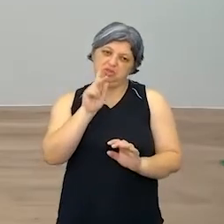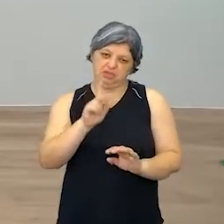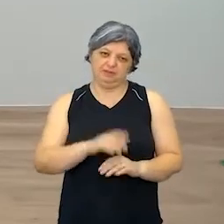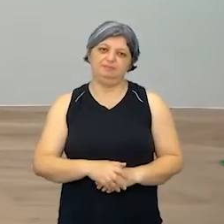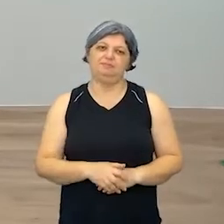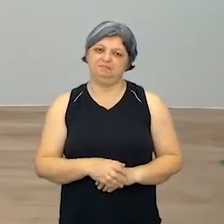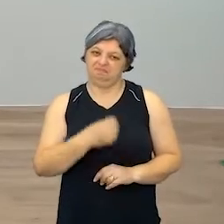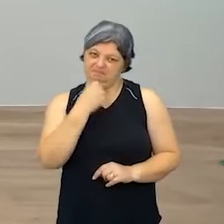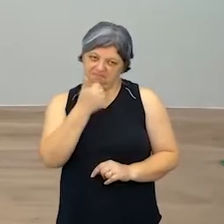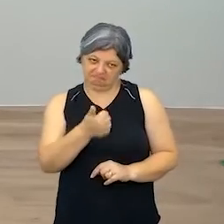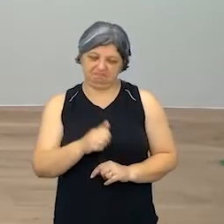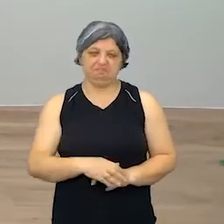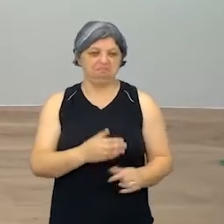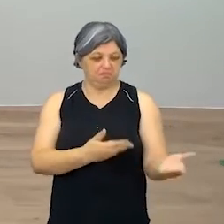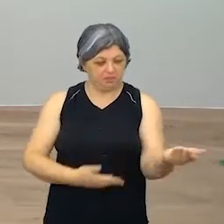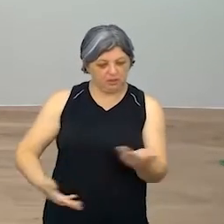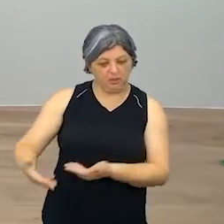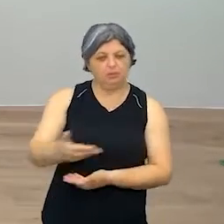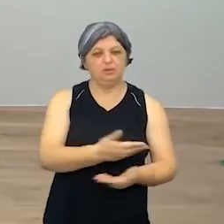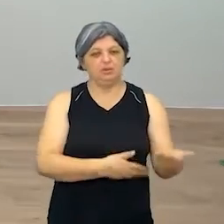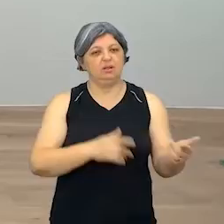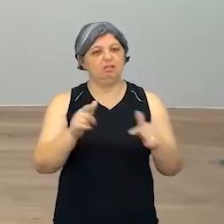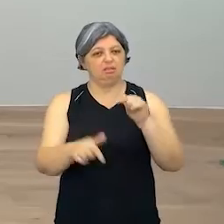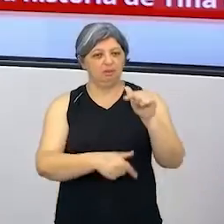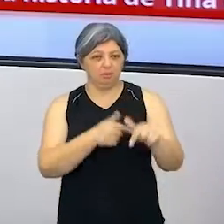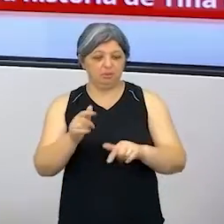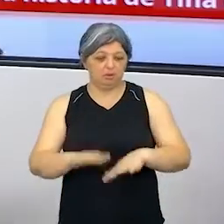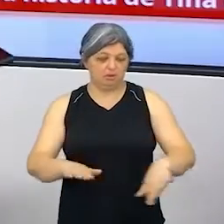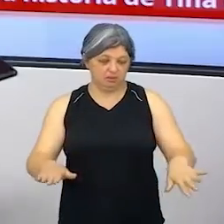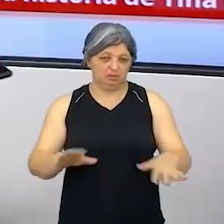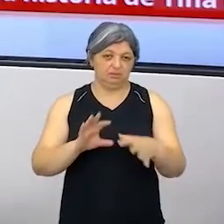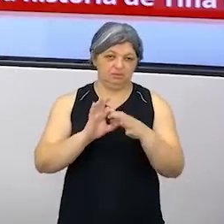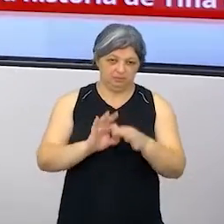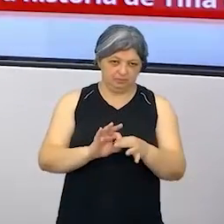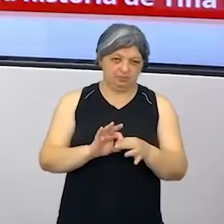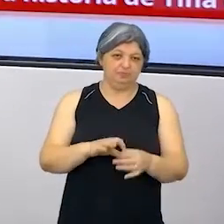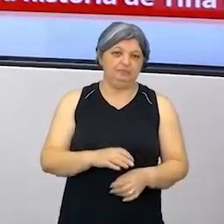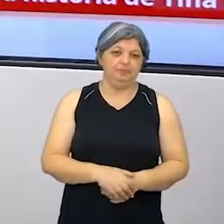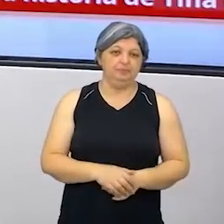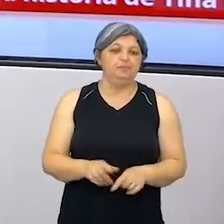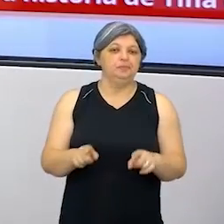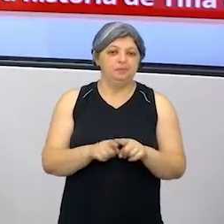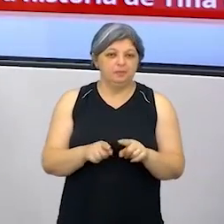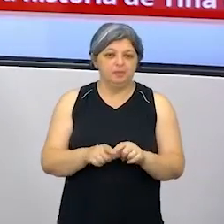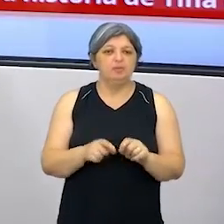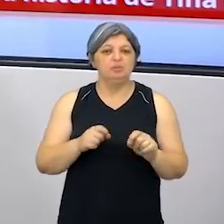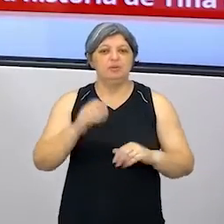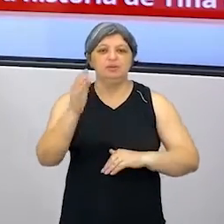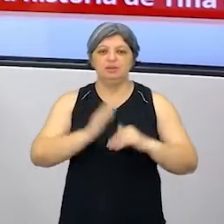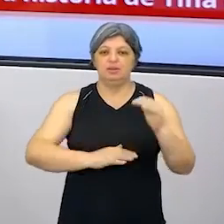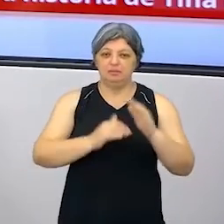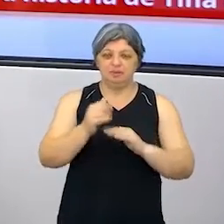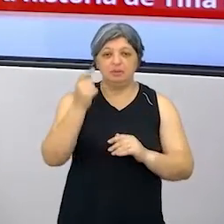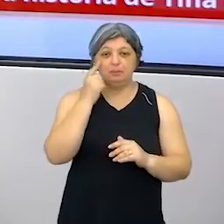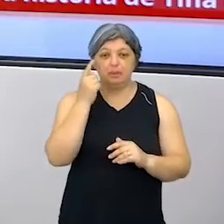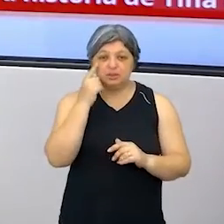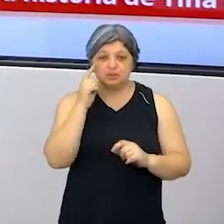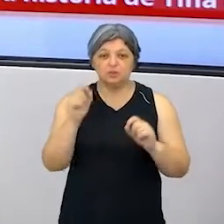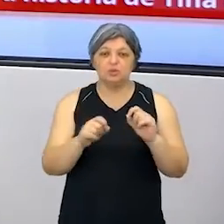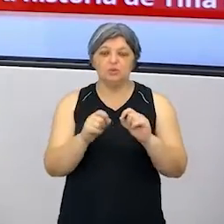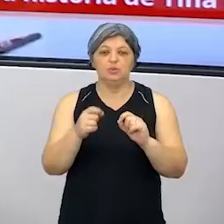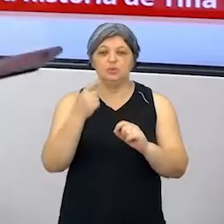Até aí. Vejo uma interação, crianças trabalhando junto. O agrupamento produtivo que a professora pensou ali para que